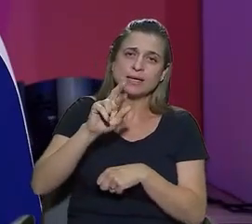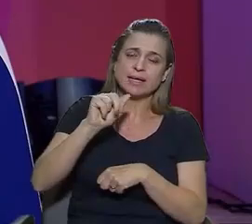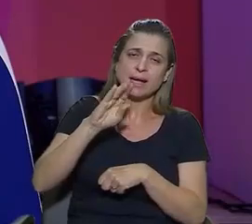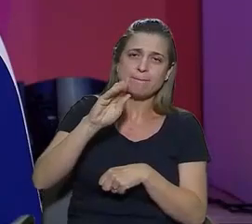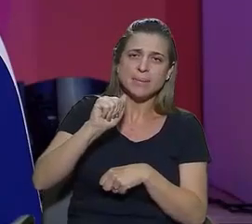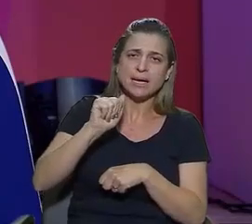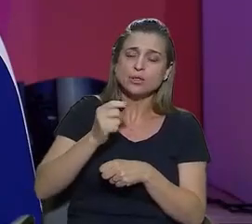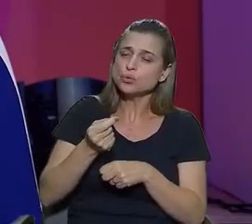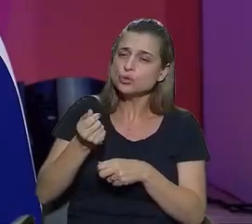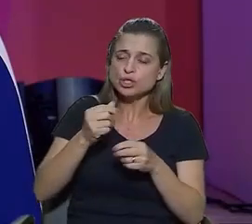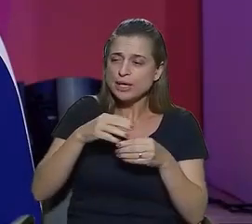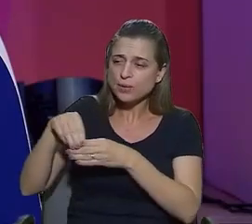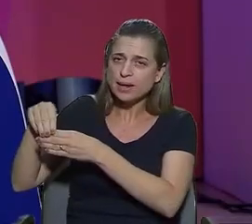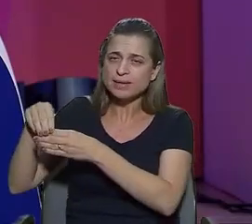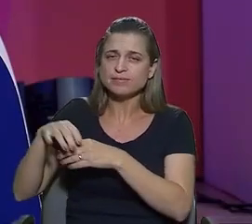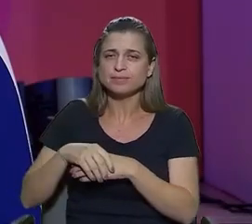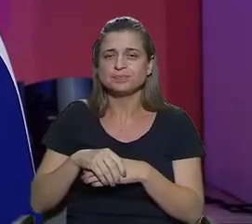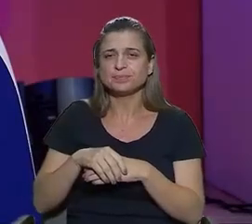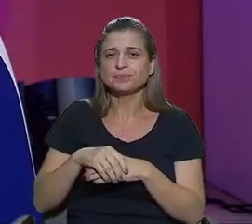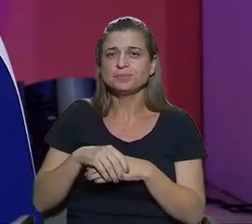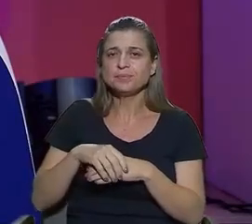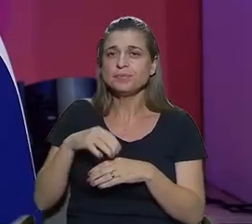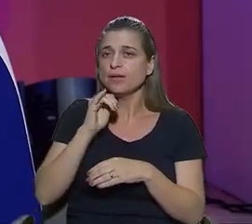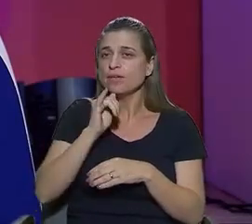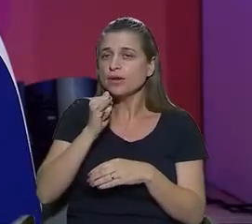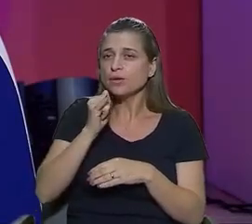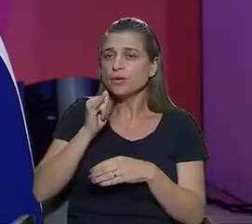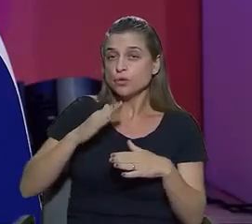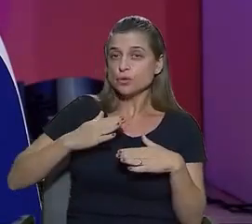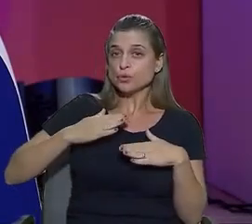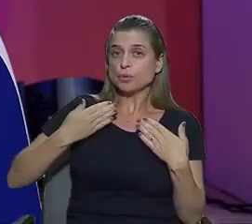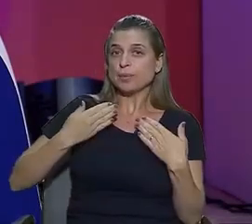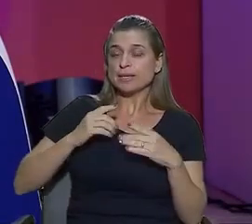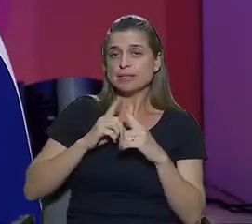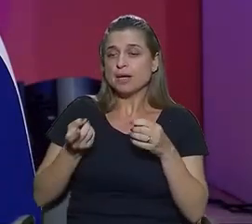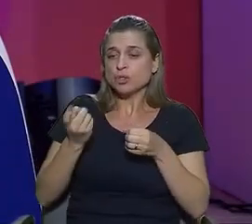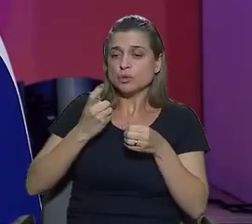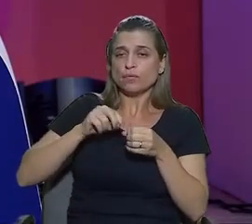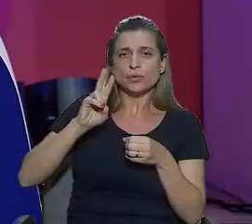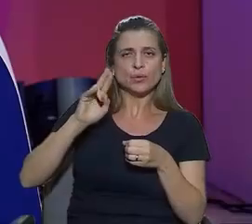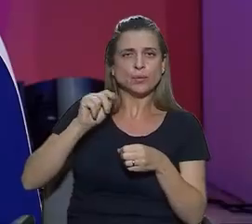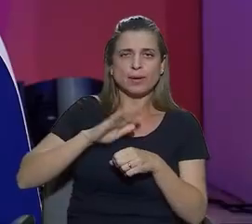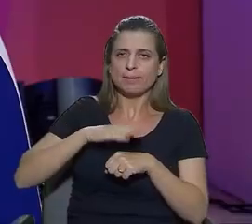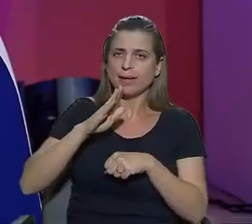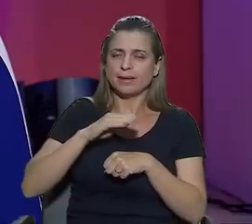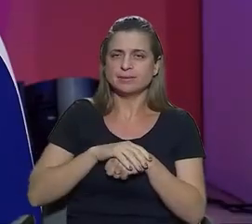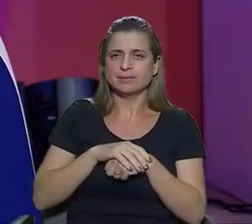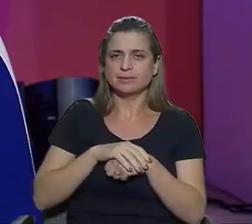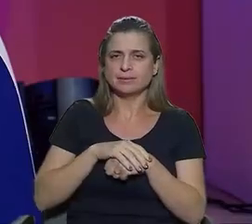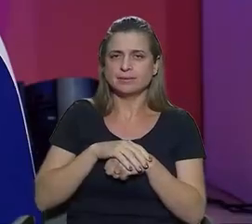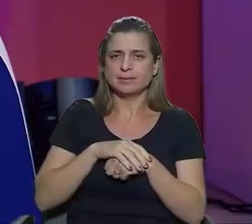suas economias da época, dizendo que ia ali fazer uma surpresa e nunca mais retornou. O pessoal dizia que Maninha tinha endoidado por